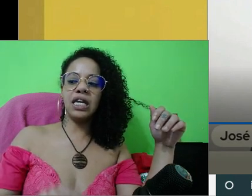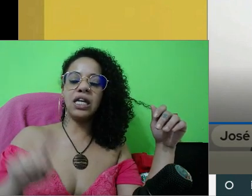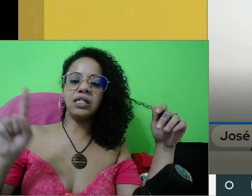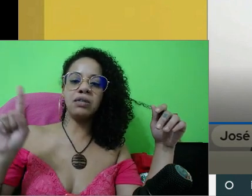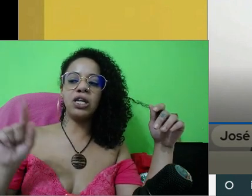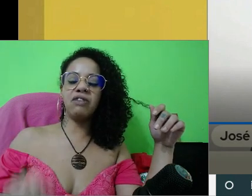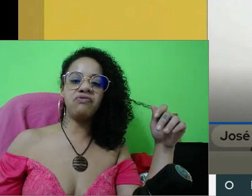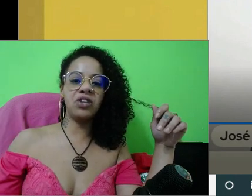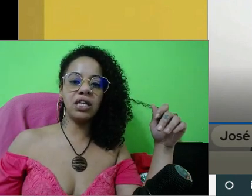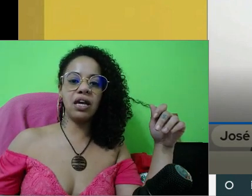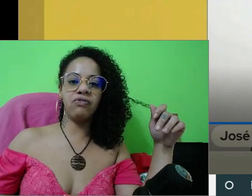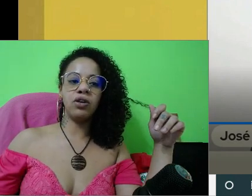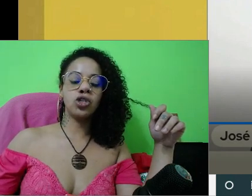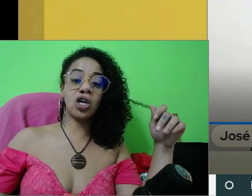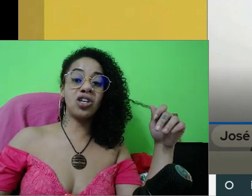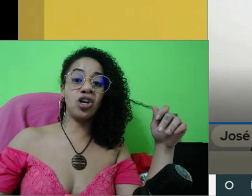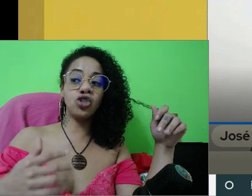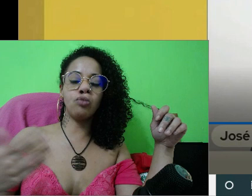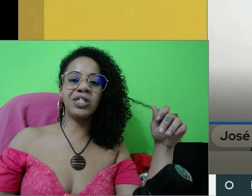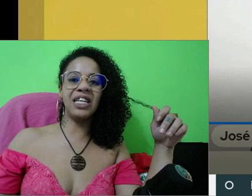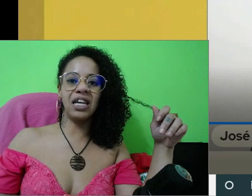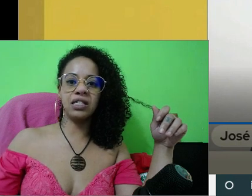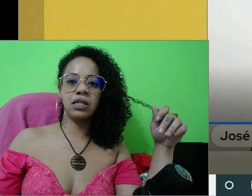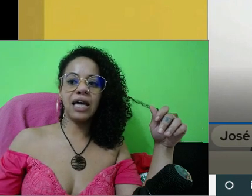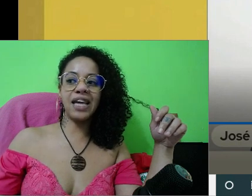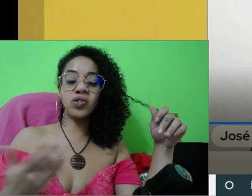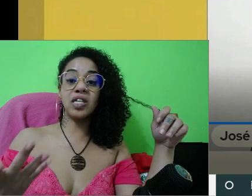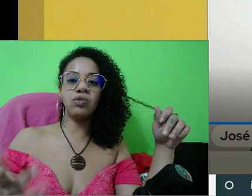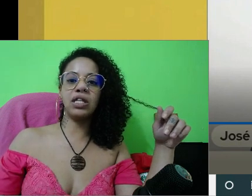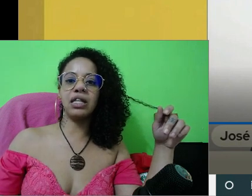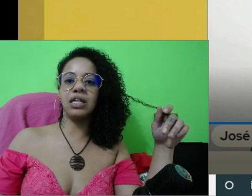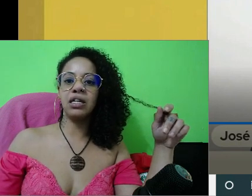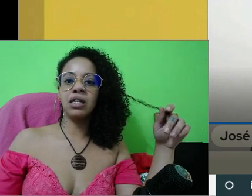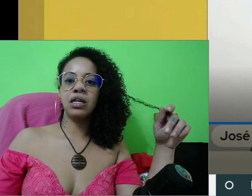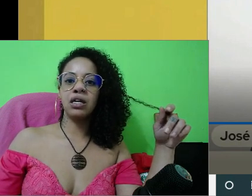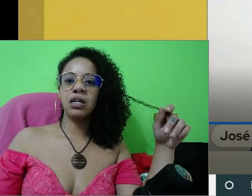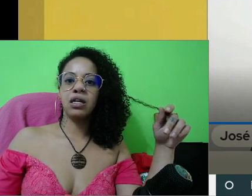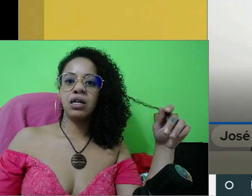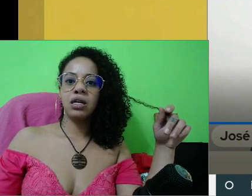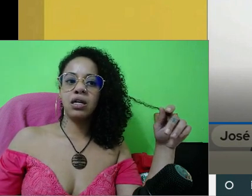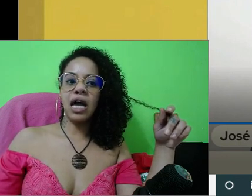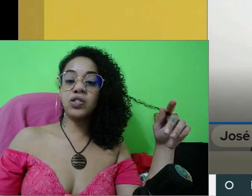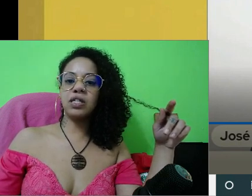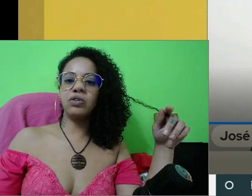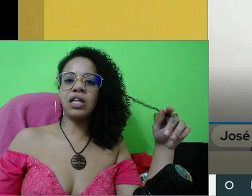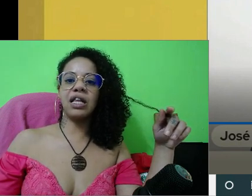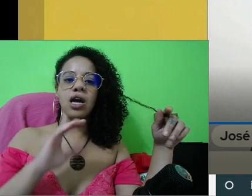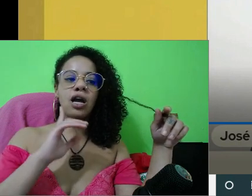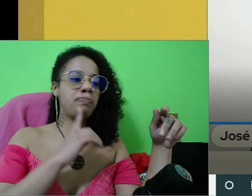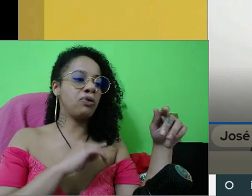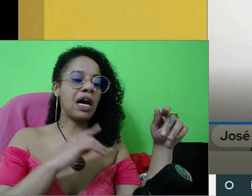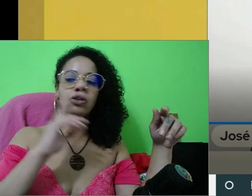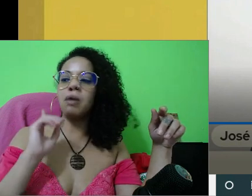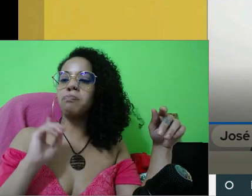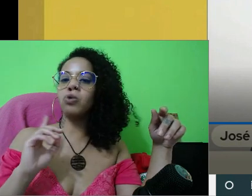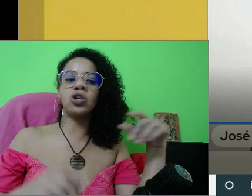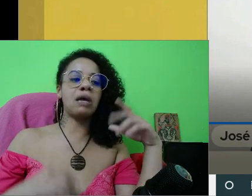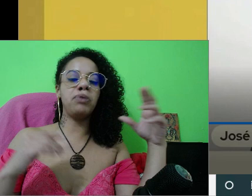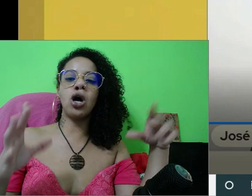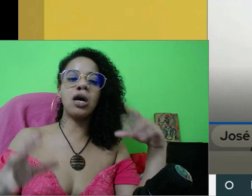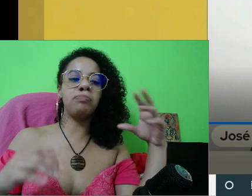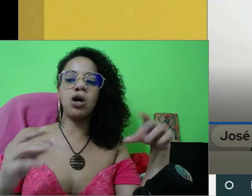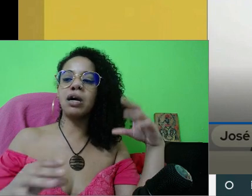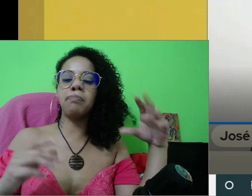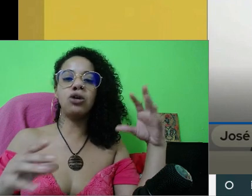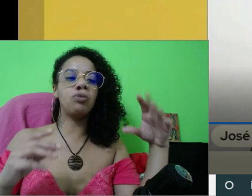que nem na Simone teve o fim que teve só que nós somos meninas é isso que vocês não entendem é isso que vocês não entendem e olha para um lado olha